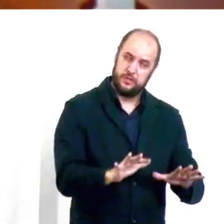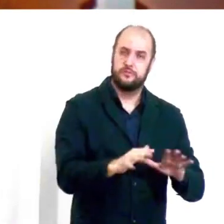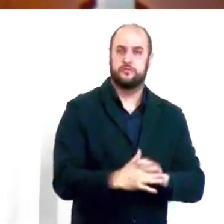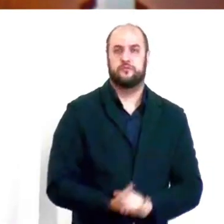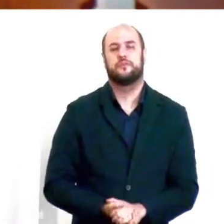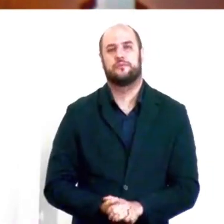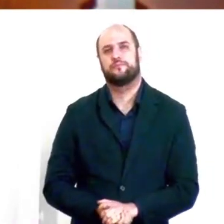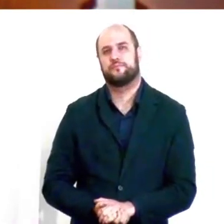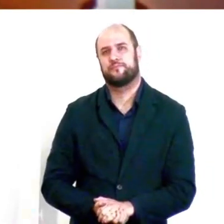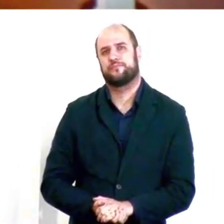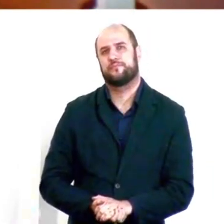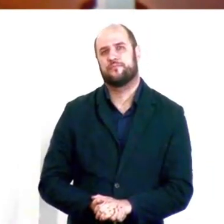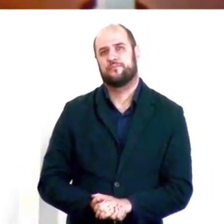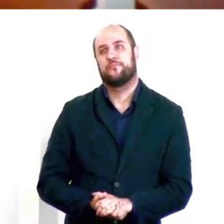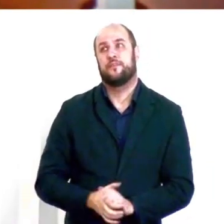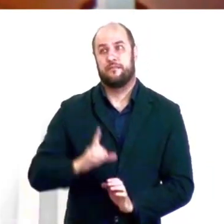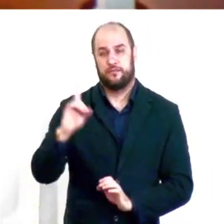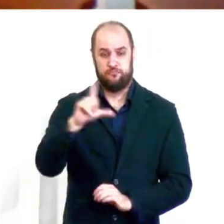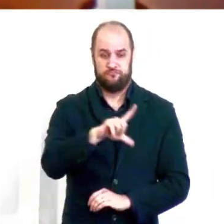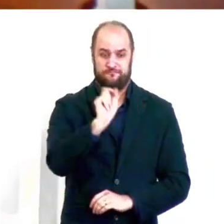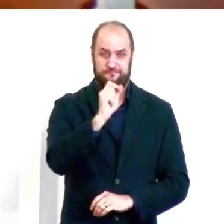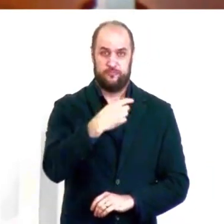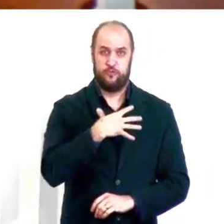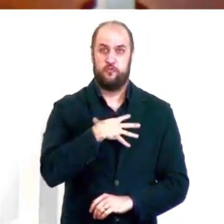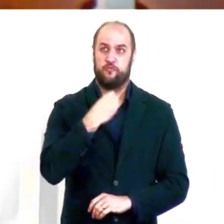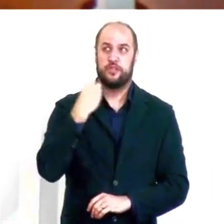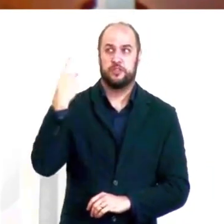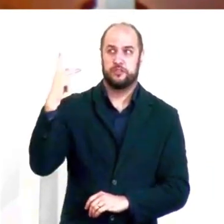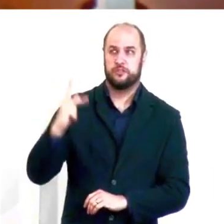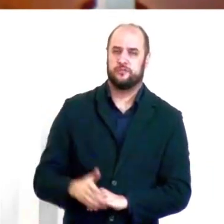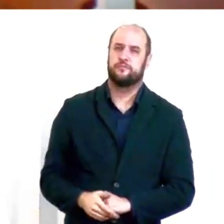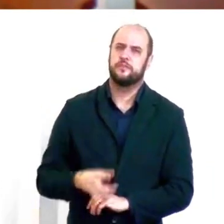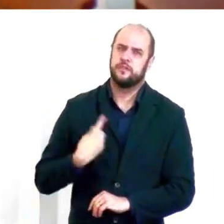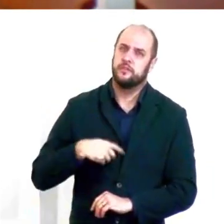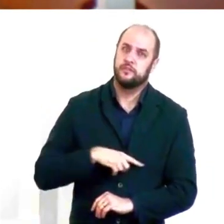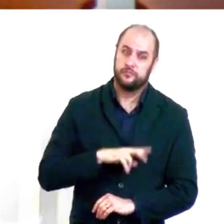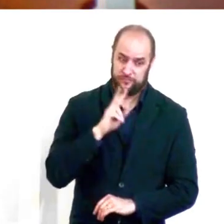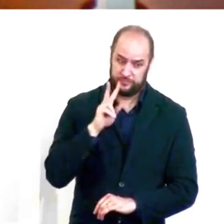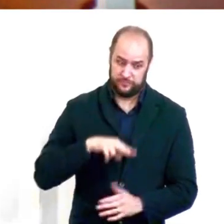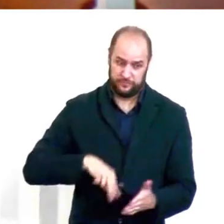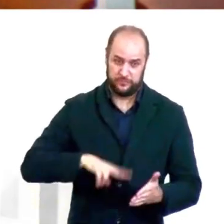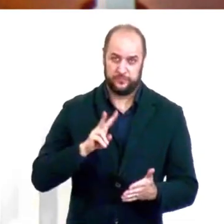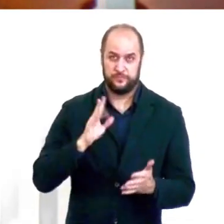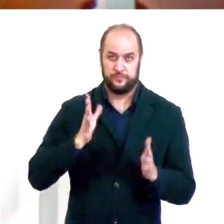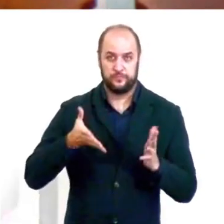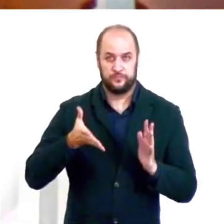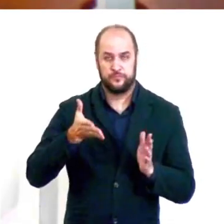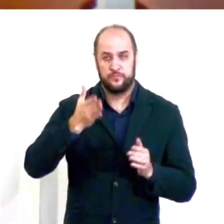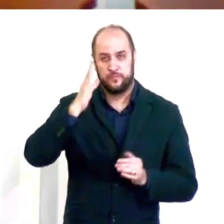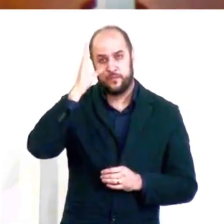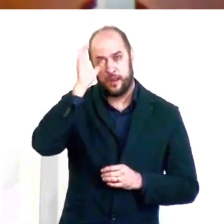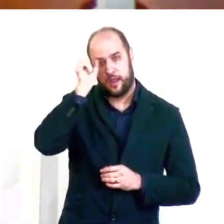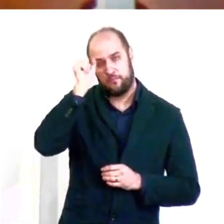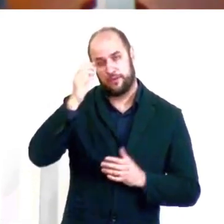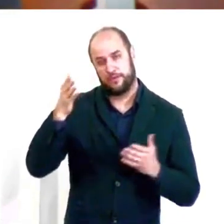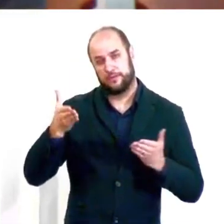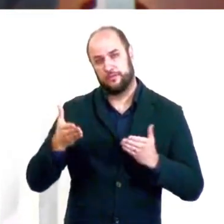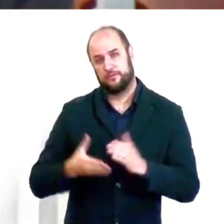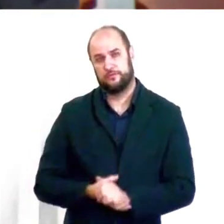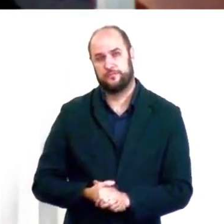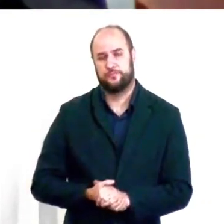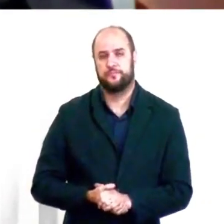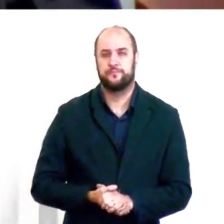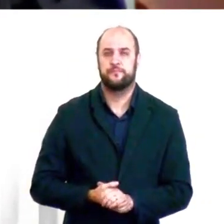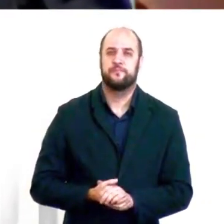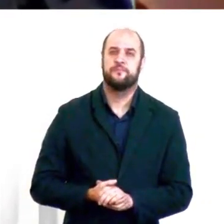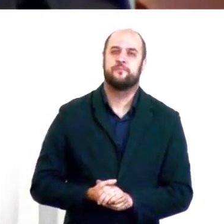Os filhos escolhidos do Pai. E é isso que nós vamos olhar e aprender à luz dessa história.